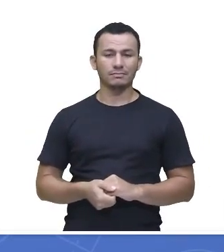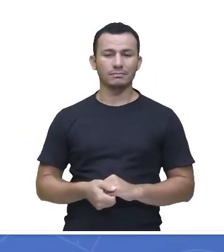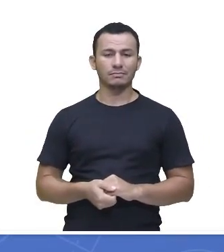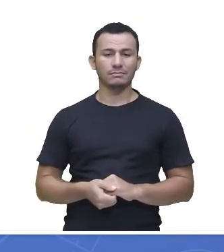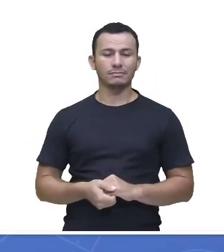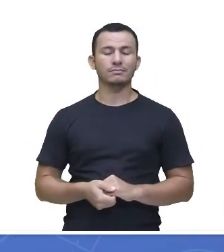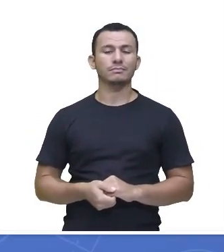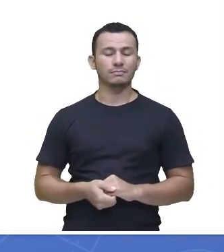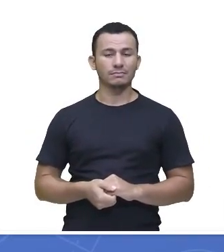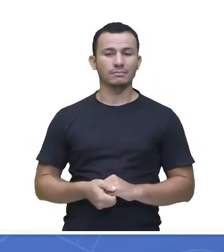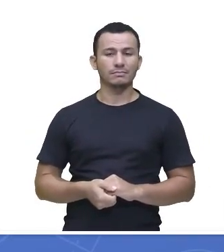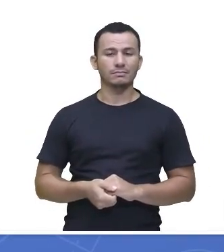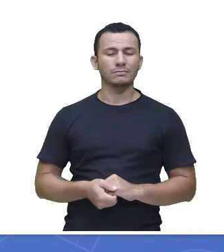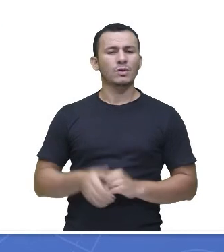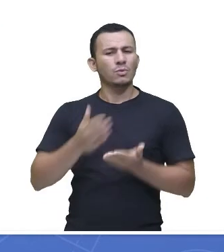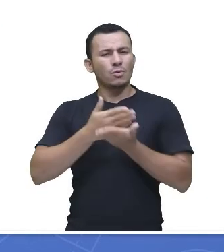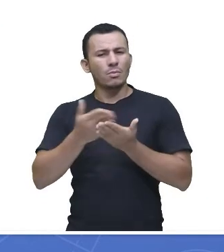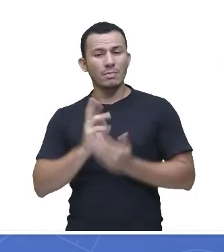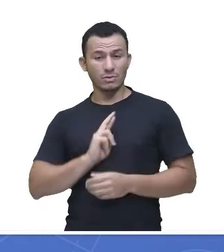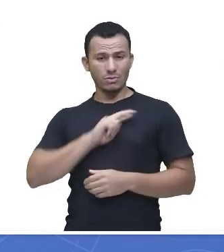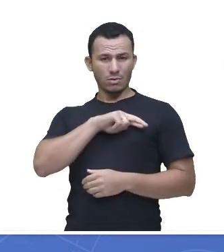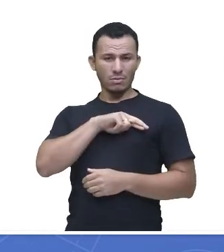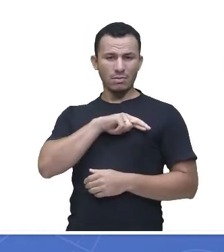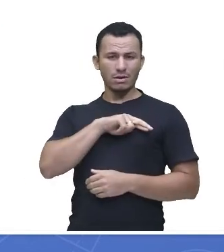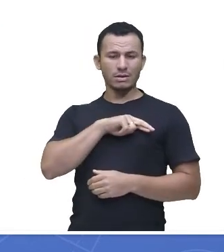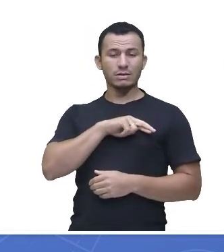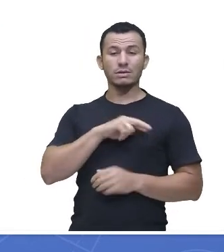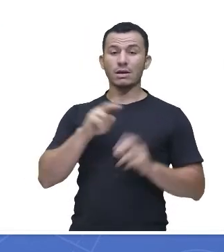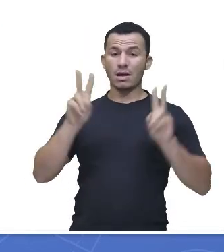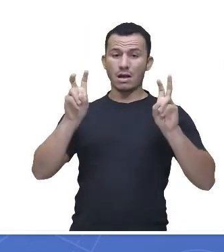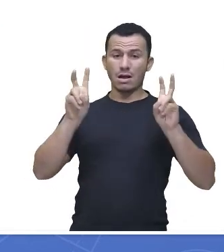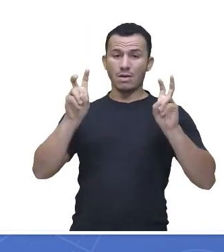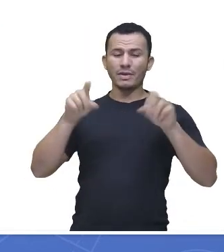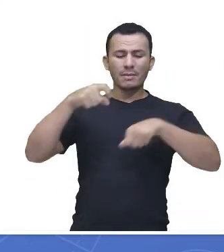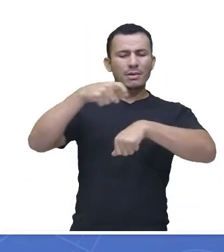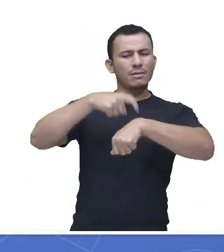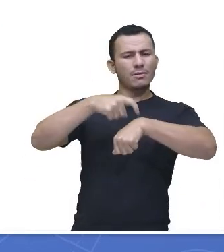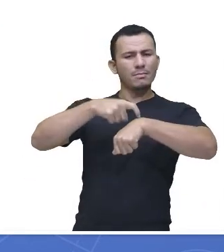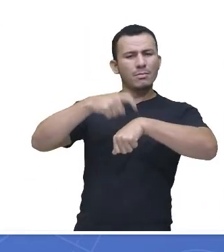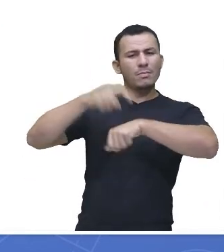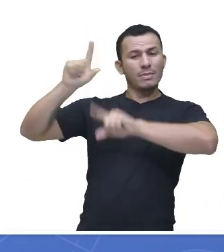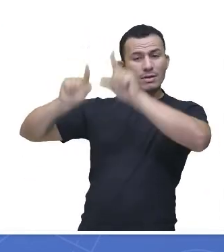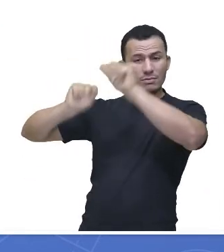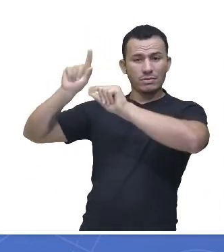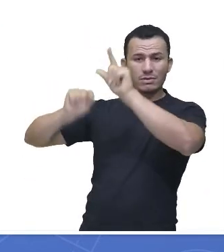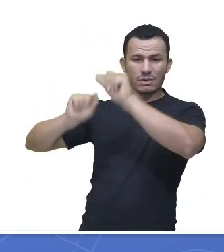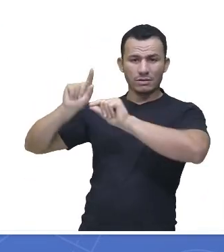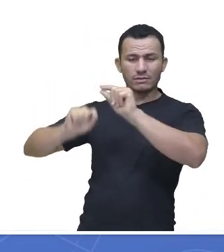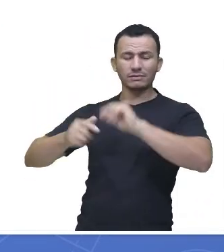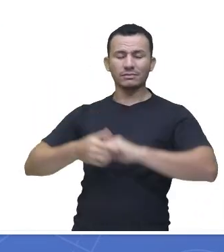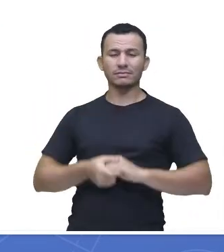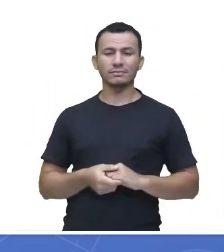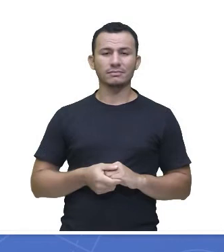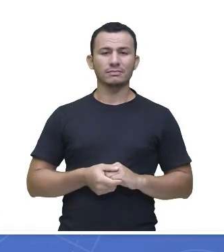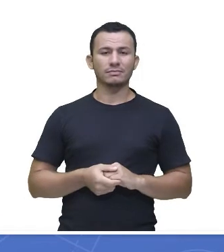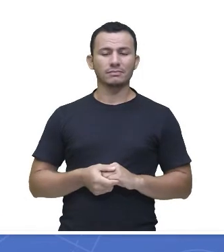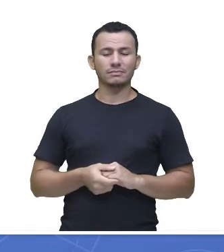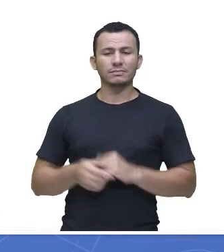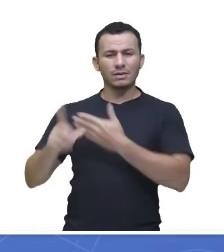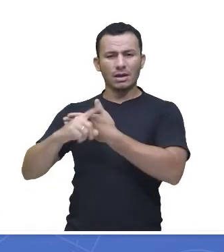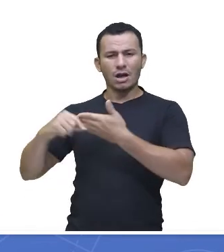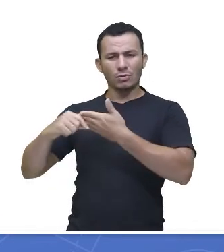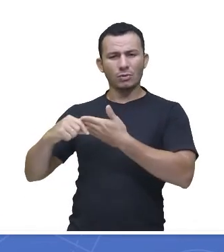no princípio do romance, A Hora da Estrela, o nome do romance é A Hora da Estrela, da escritora